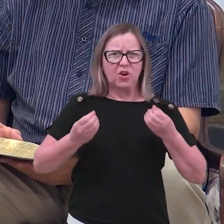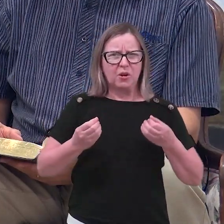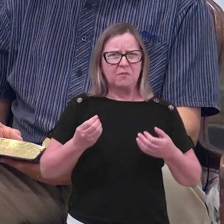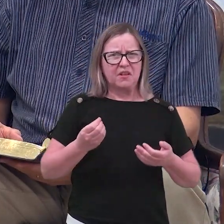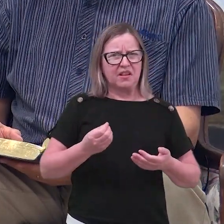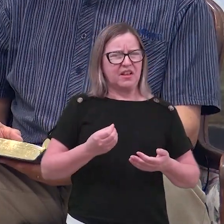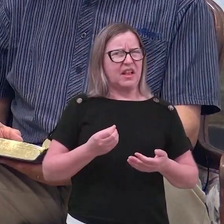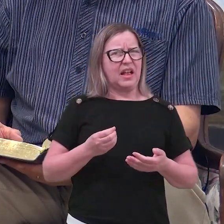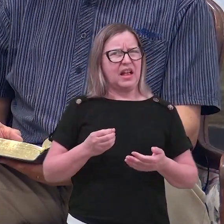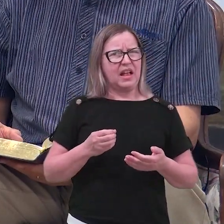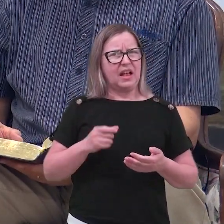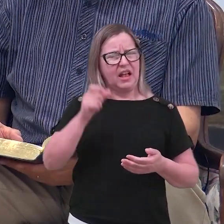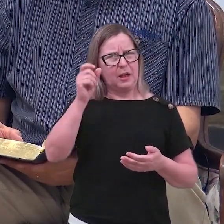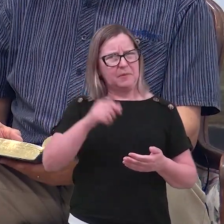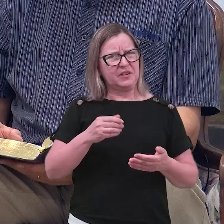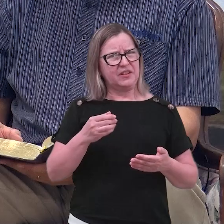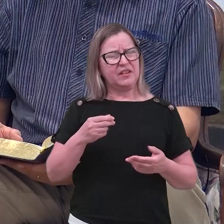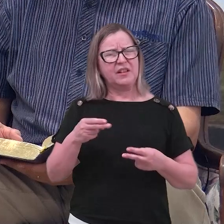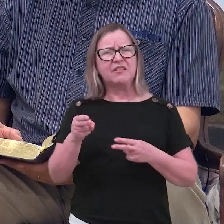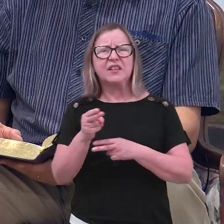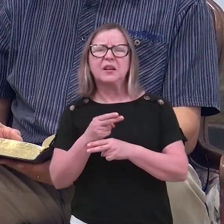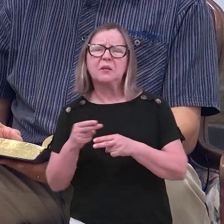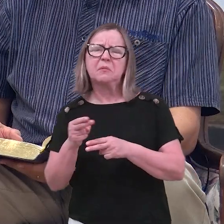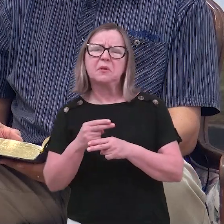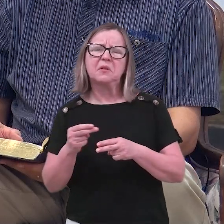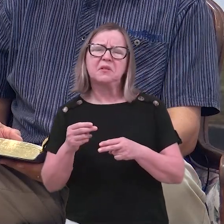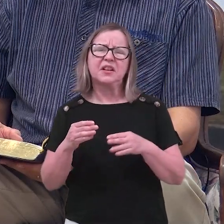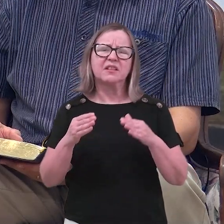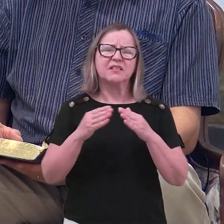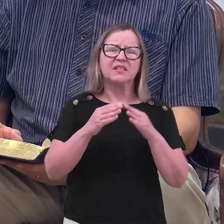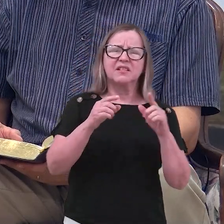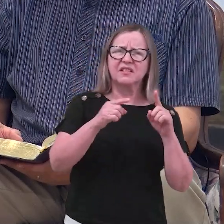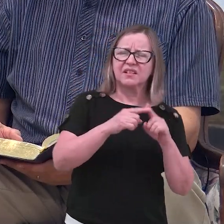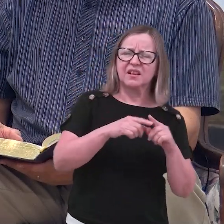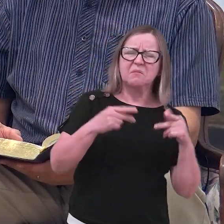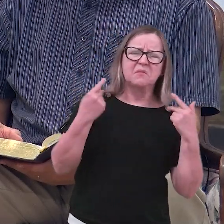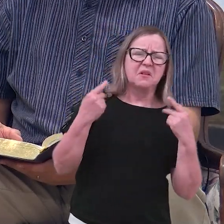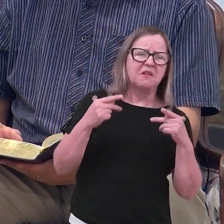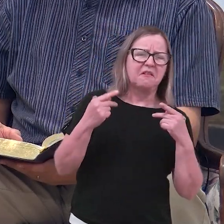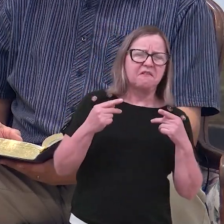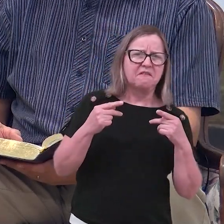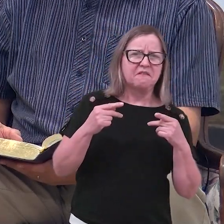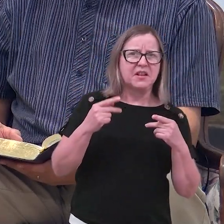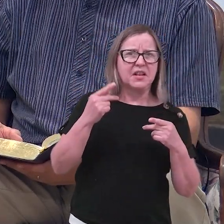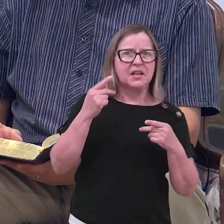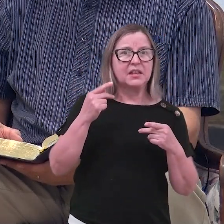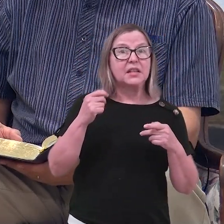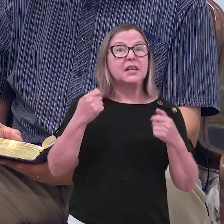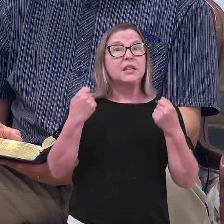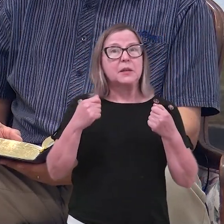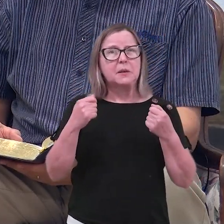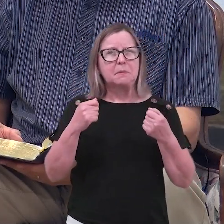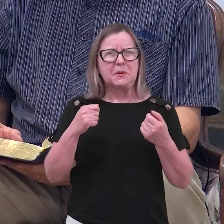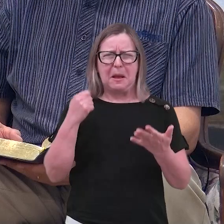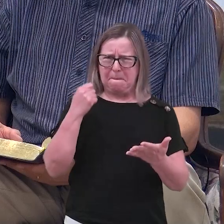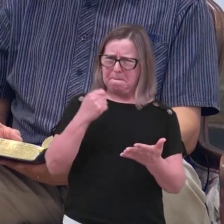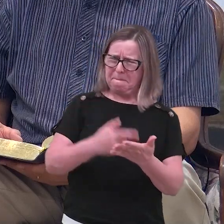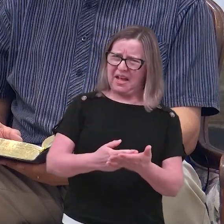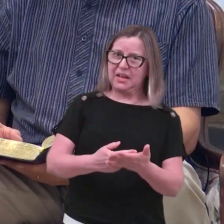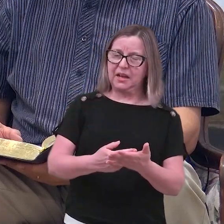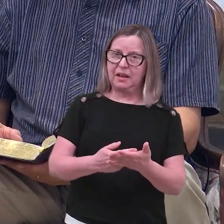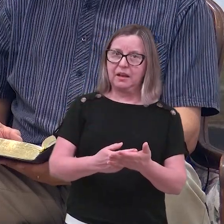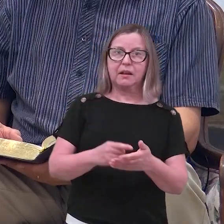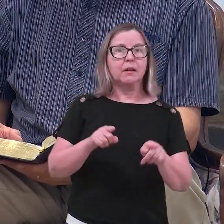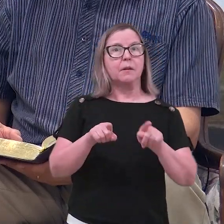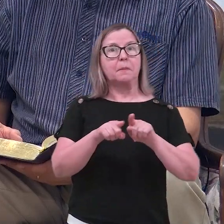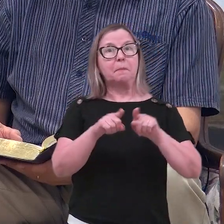atrás de profetas, de pessoas que ficam cobrando dinheiro. Para com isso, as coisas de Deus são gratuitas. A salvação